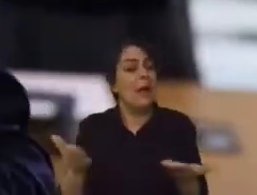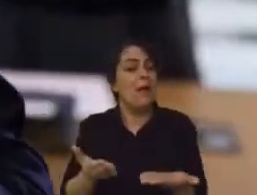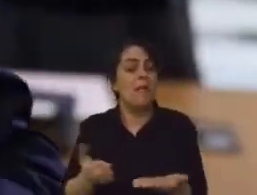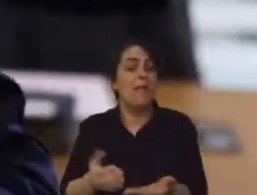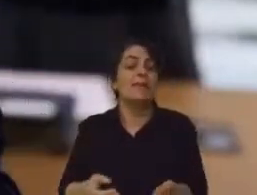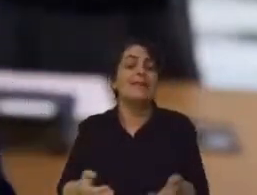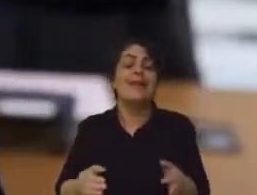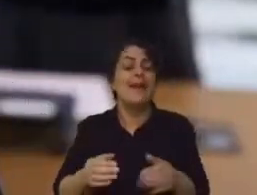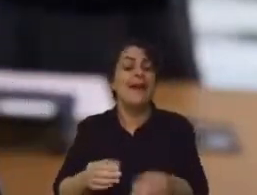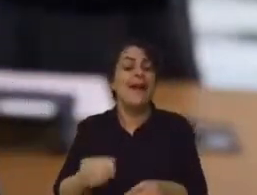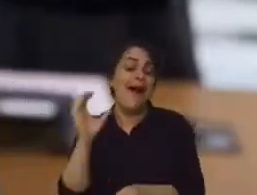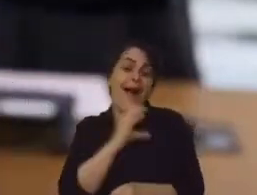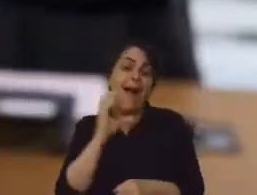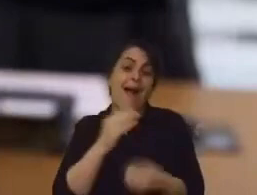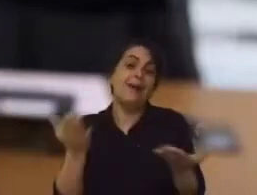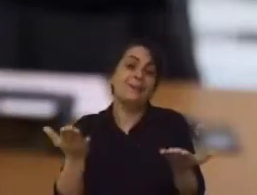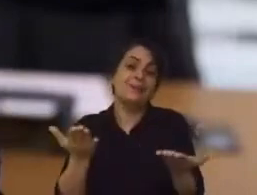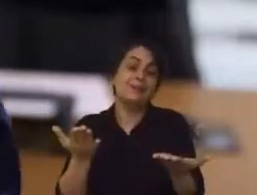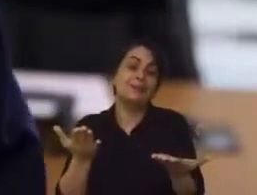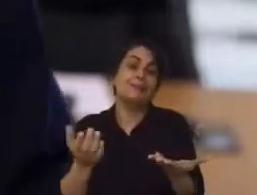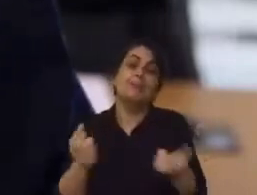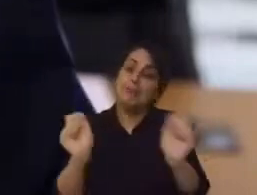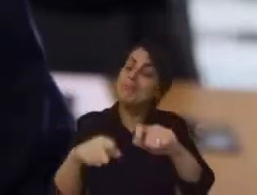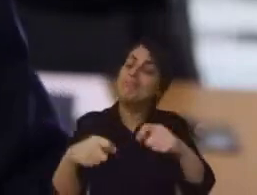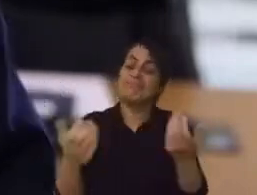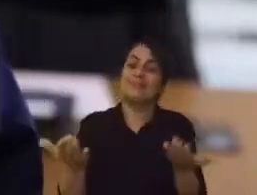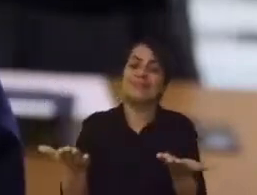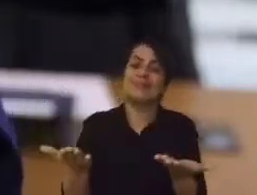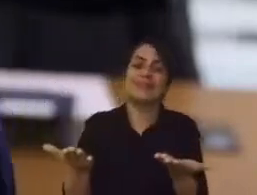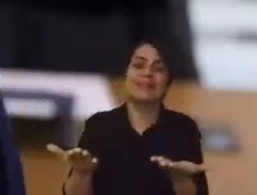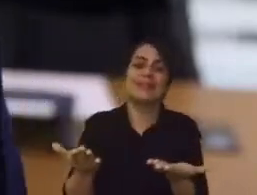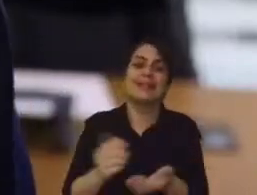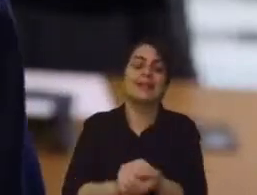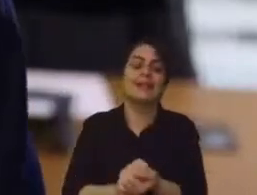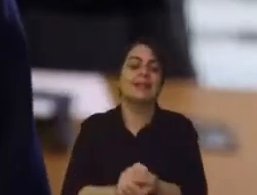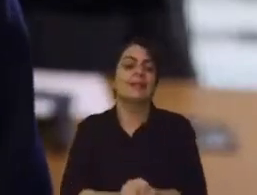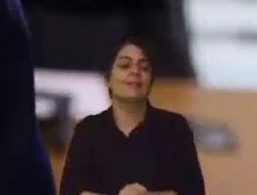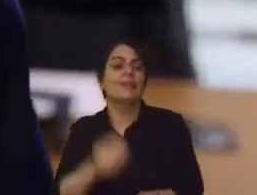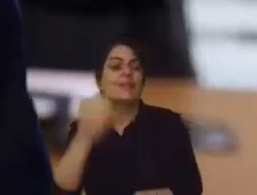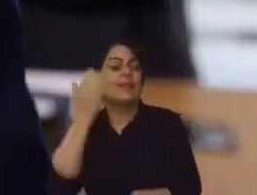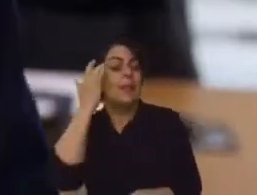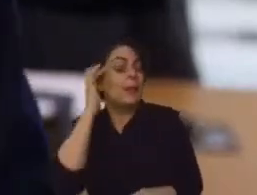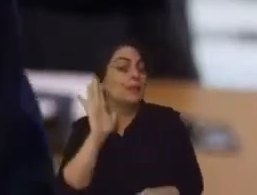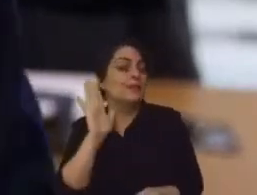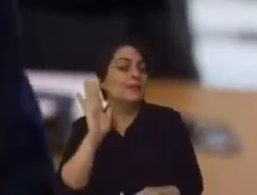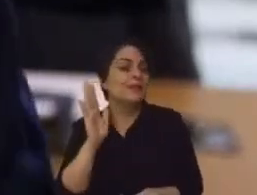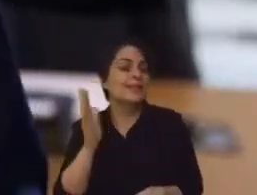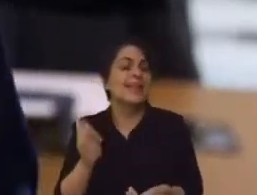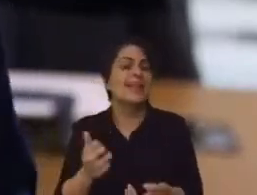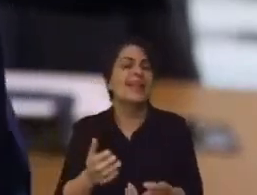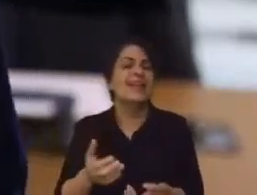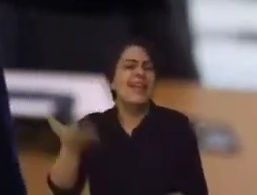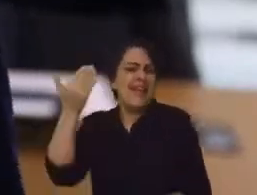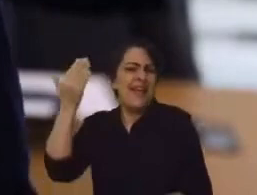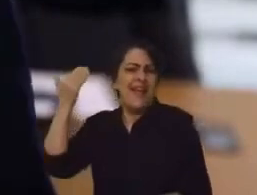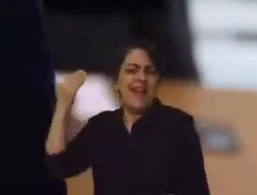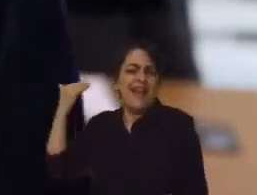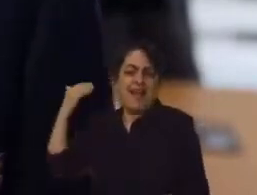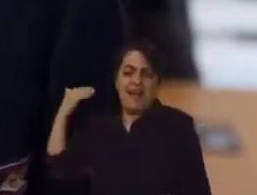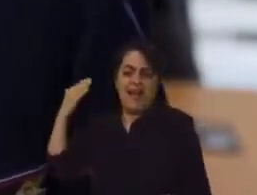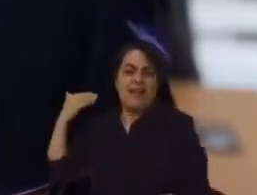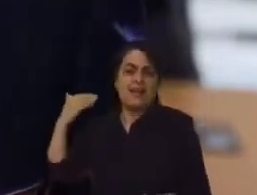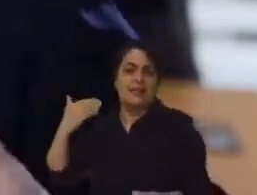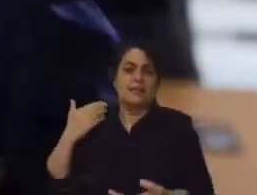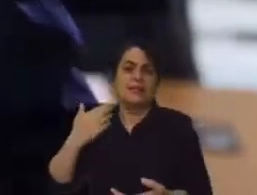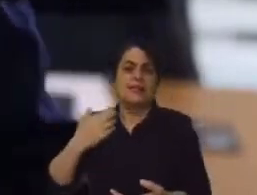e talvez até com mais eficácia. Eu não sei se com a vontade política que a gente tinha naquele tempo, eu não sei se com a